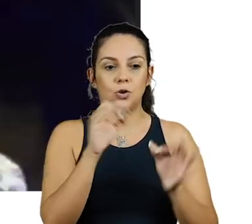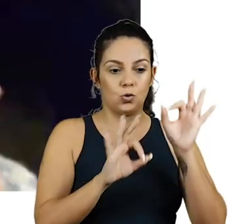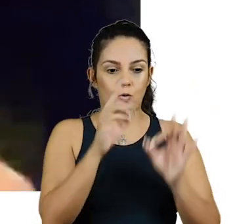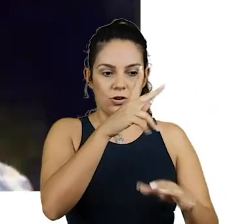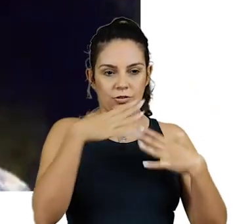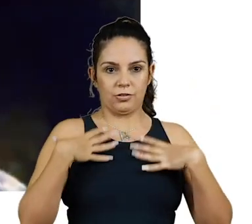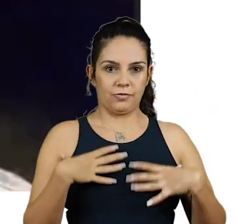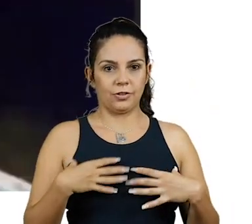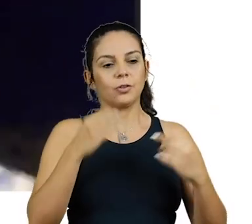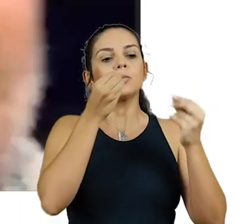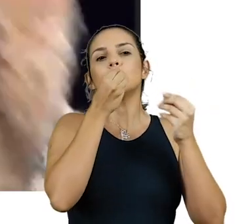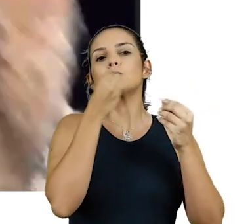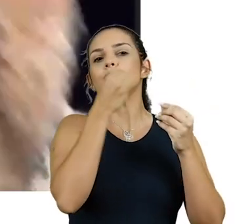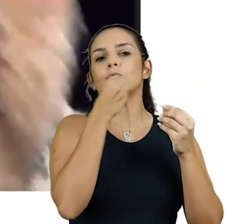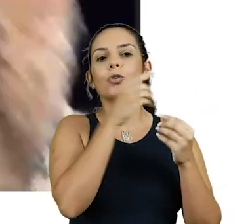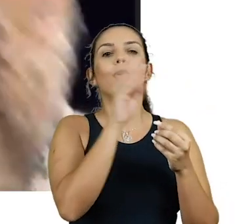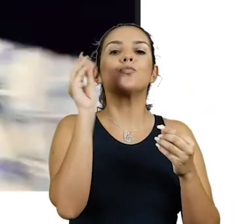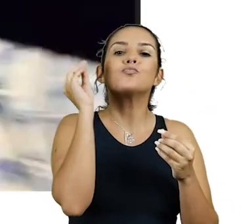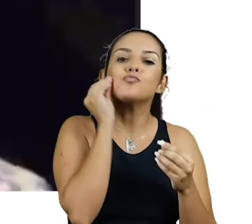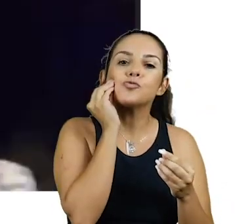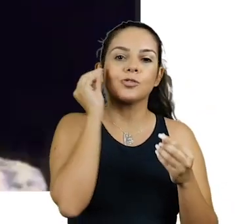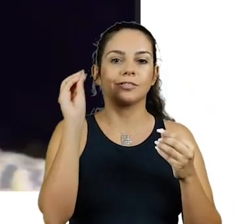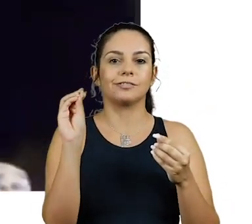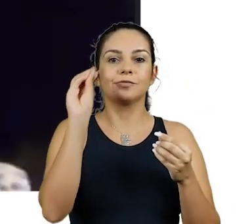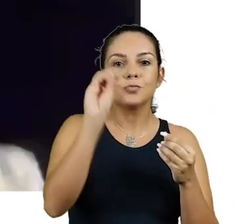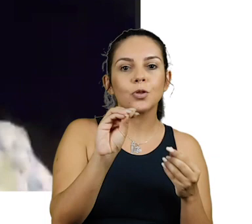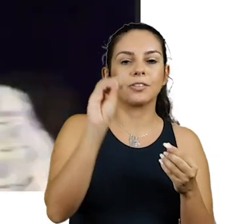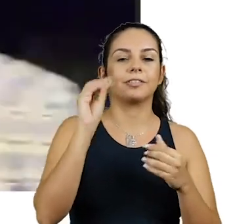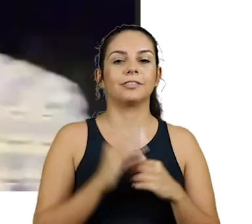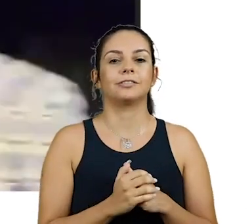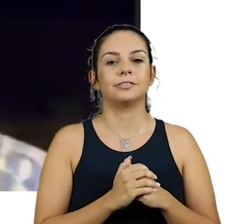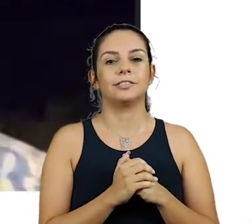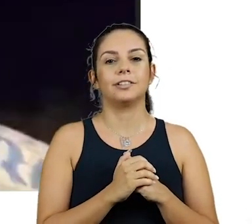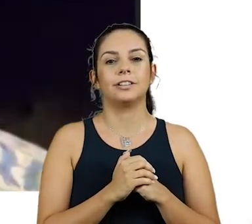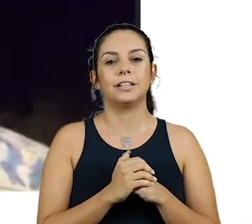dela, retocava o batom, ela ia lá.